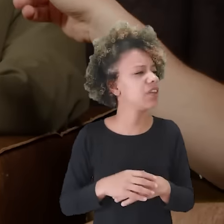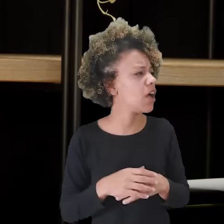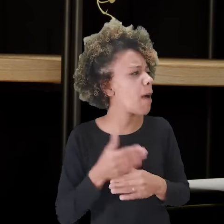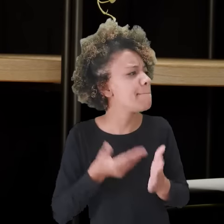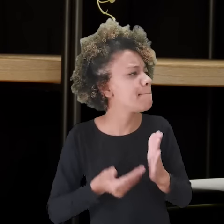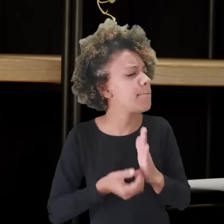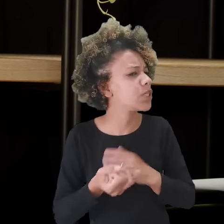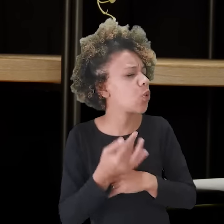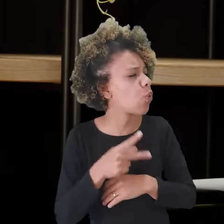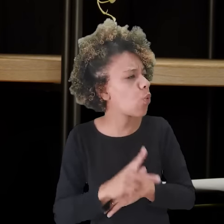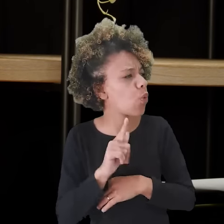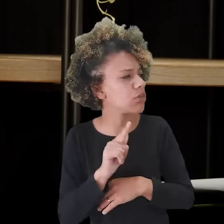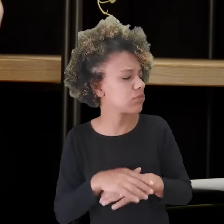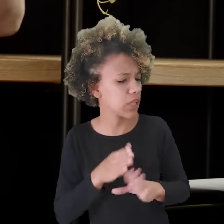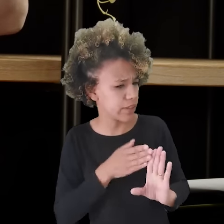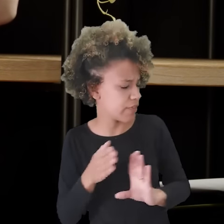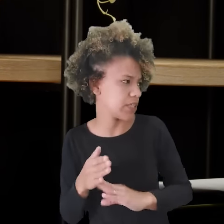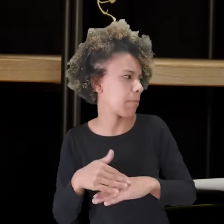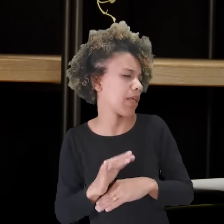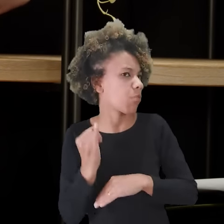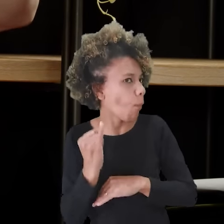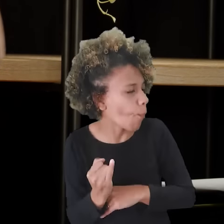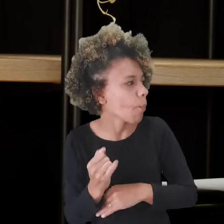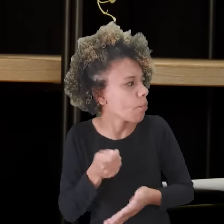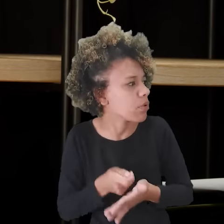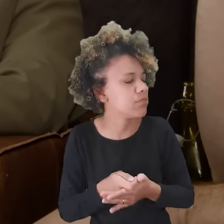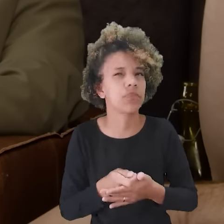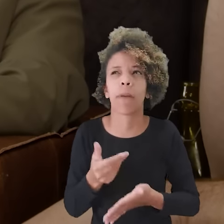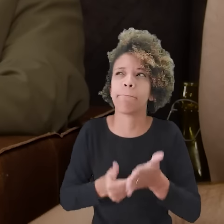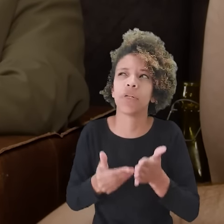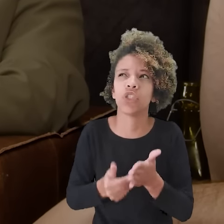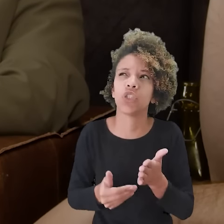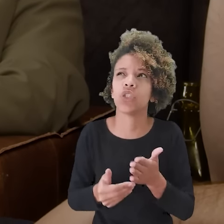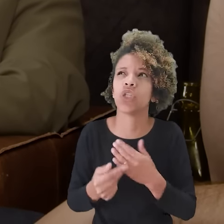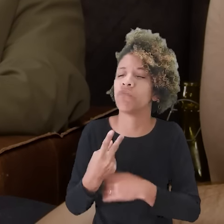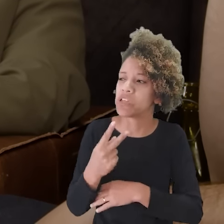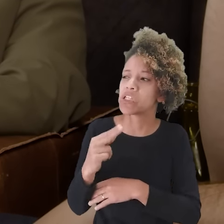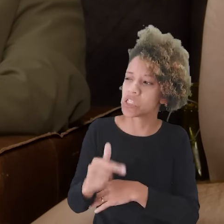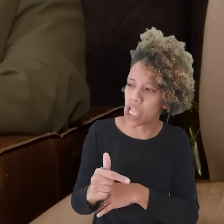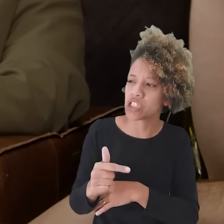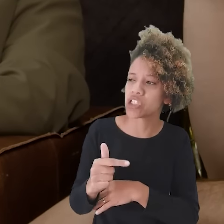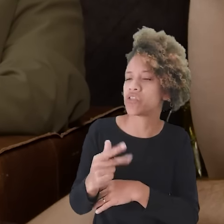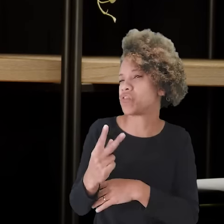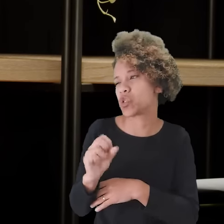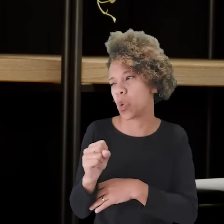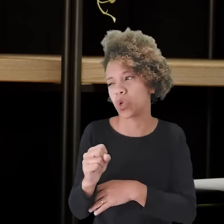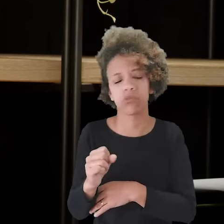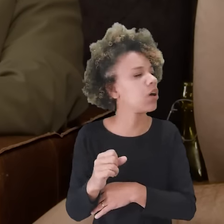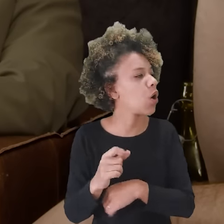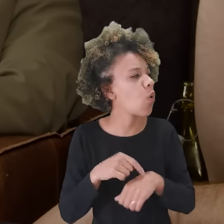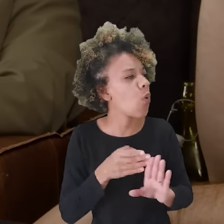dependendo quantos quilos da da da fase mais assim digamos radical e acho que foram uns 27 28 quanto